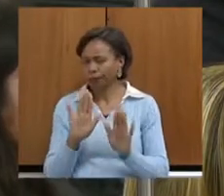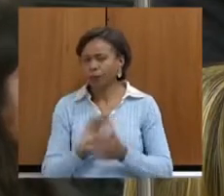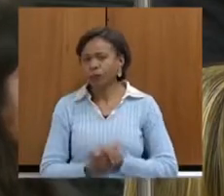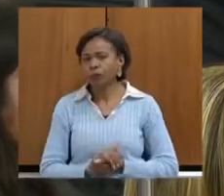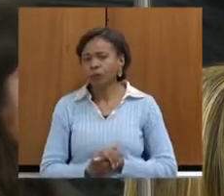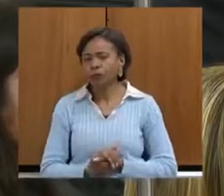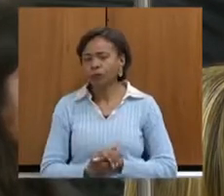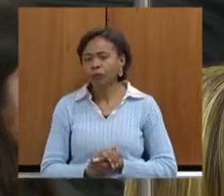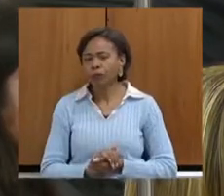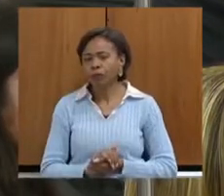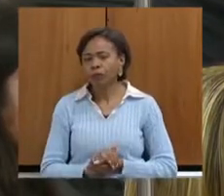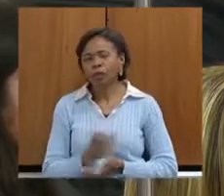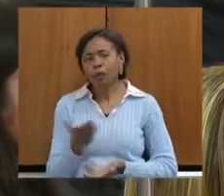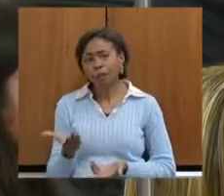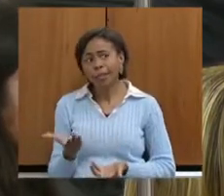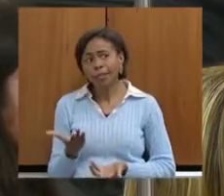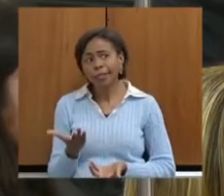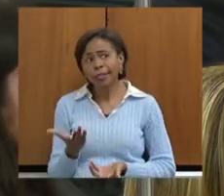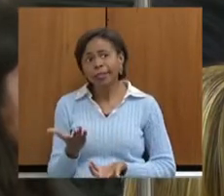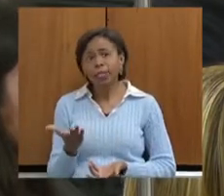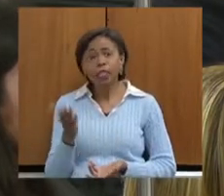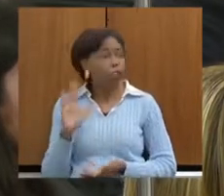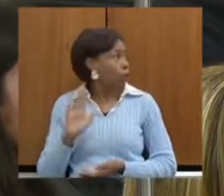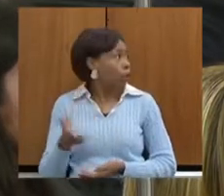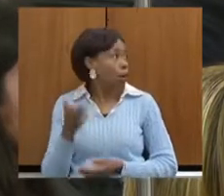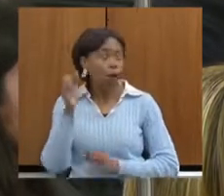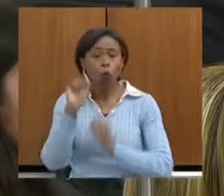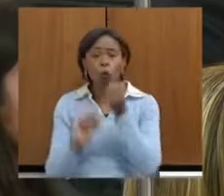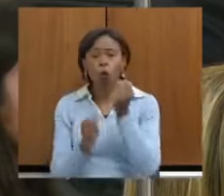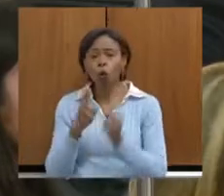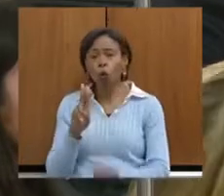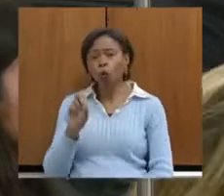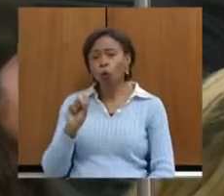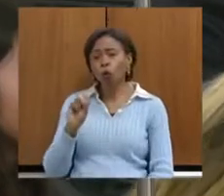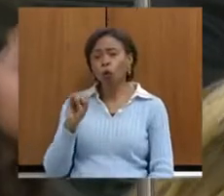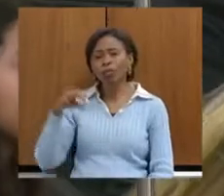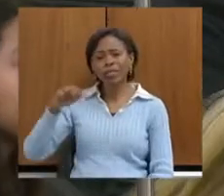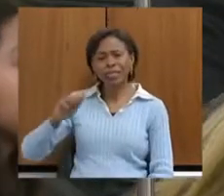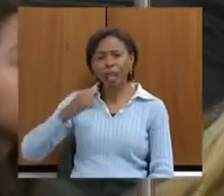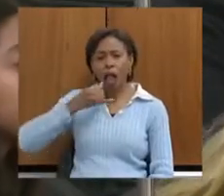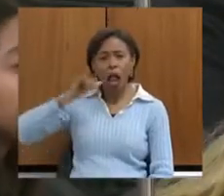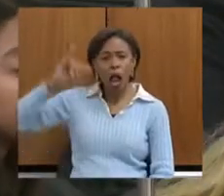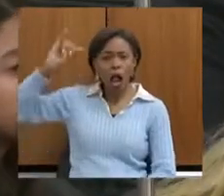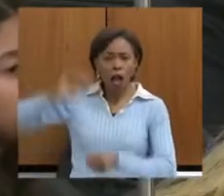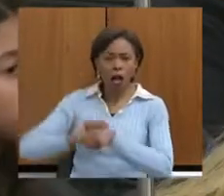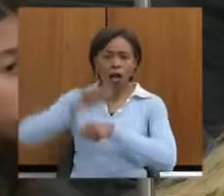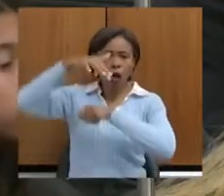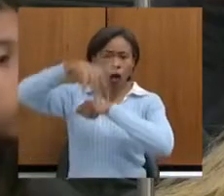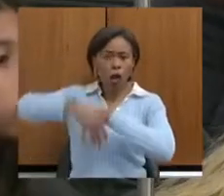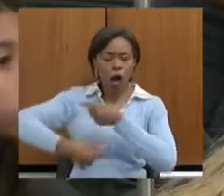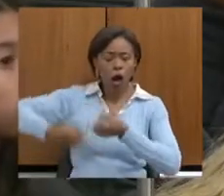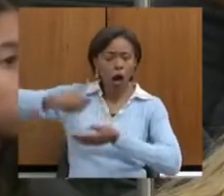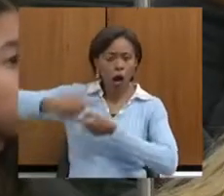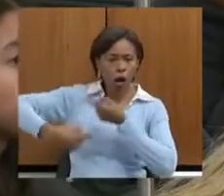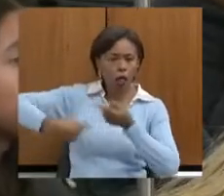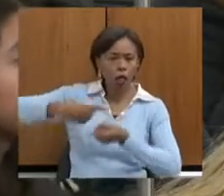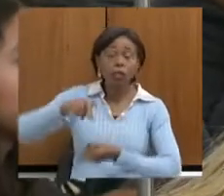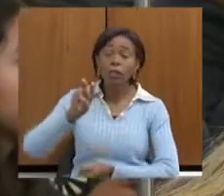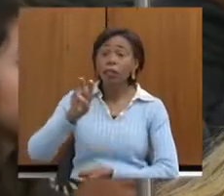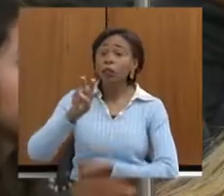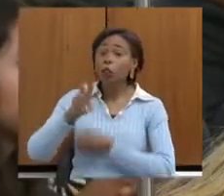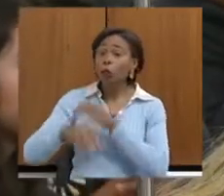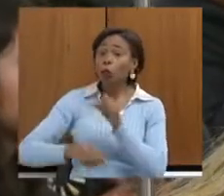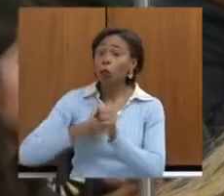palavra e nós tivemos alzinete que é cinco anos que esse der der para nós lá